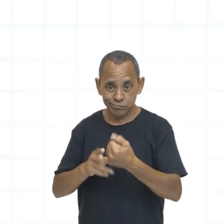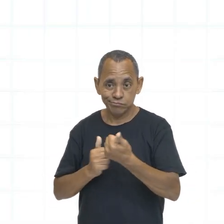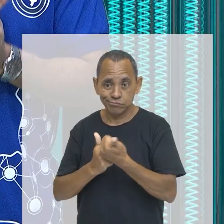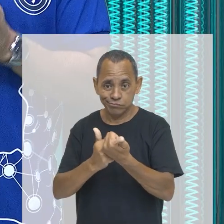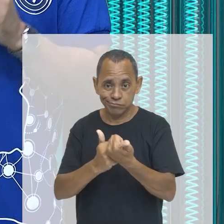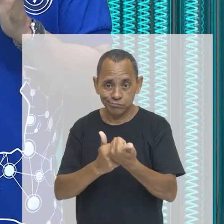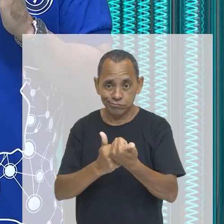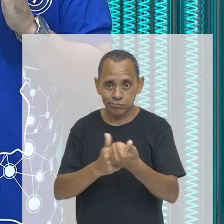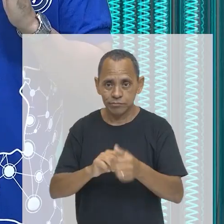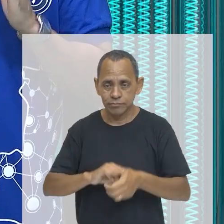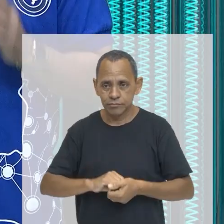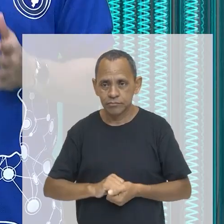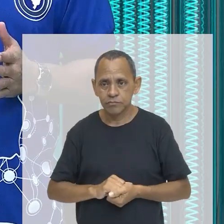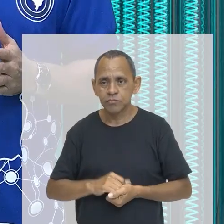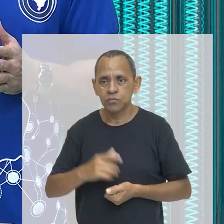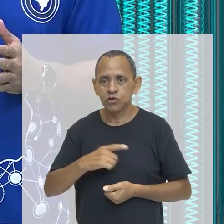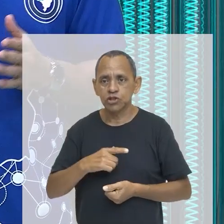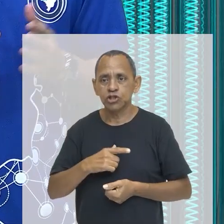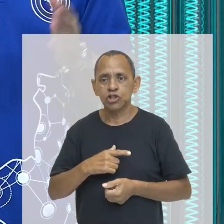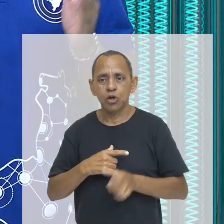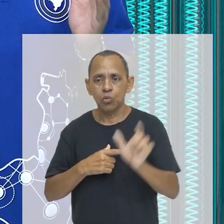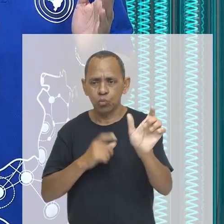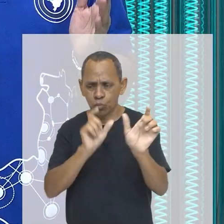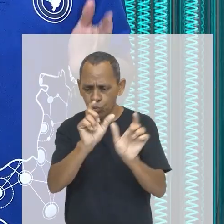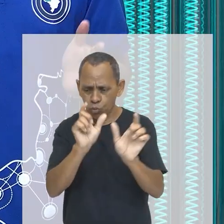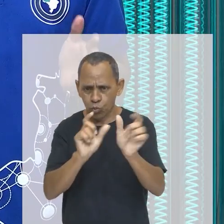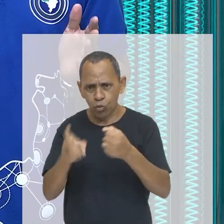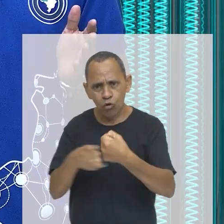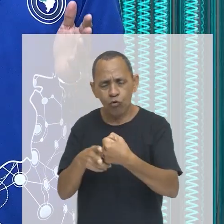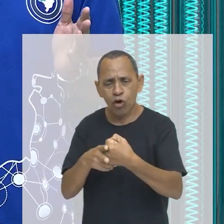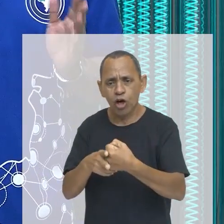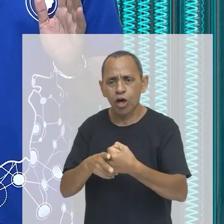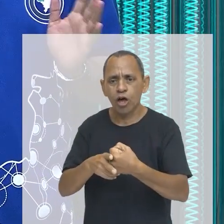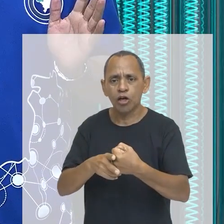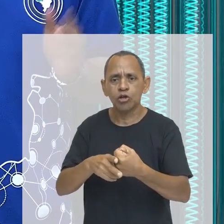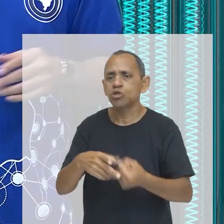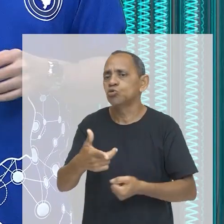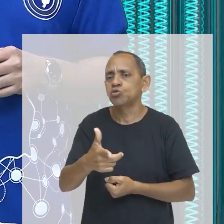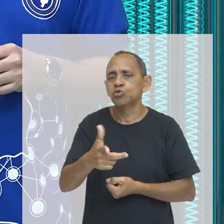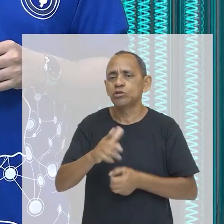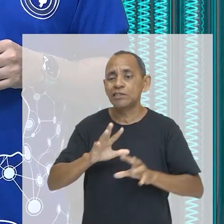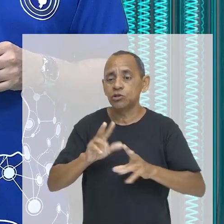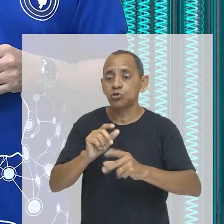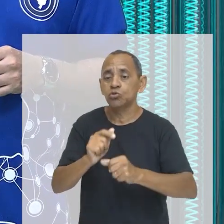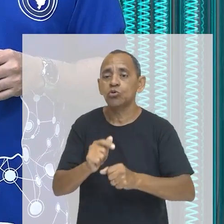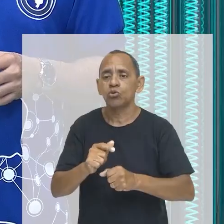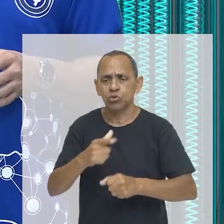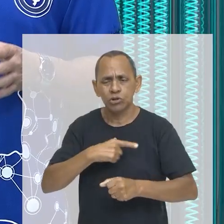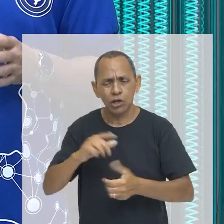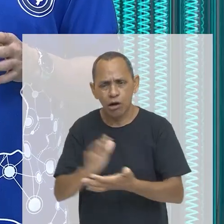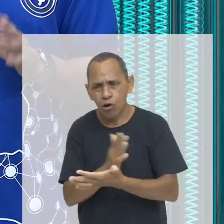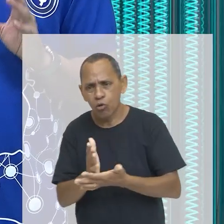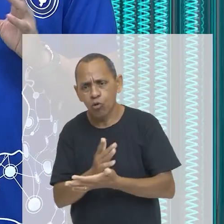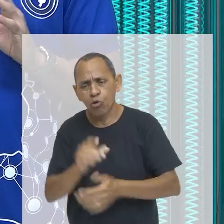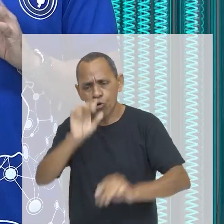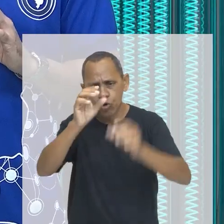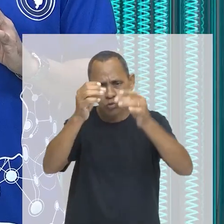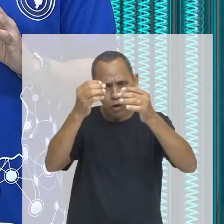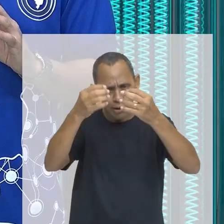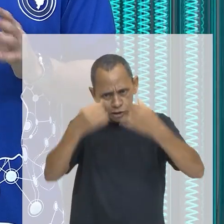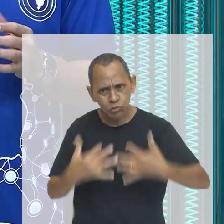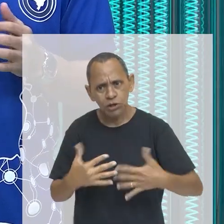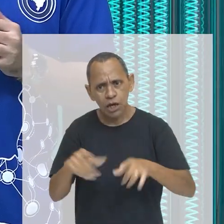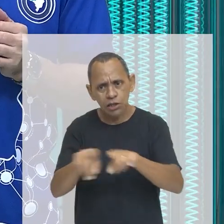verbos modais, nós temos esses verbos aqui. Não são todos, tá? A gente não trouxe todos os verbos, até porque tem